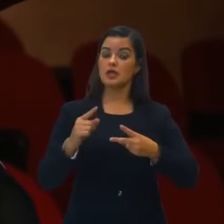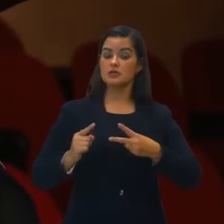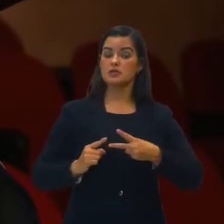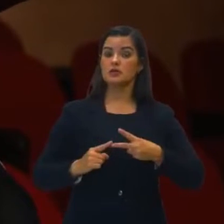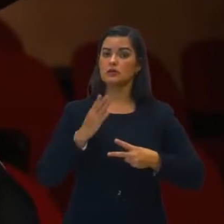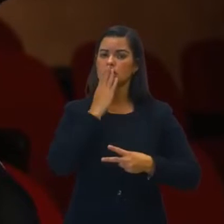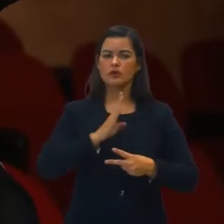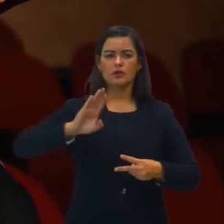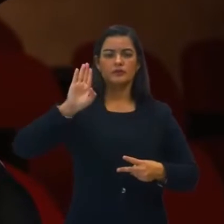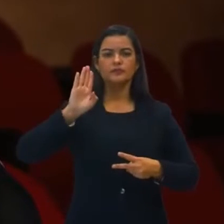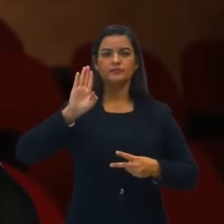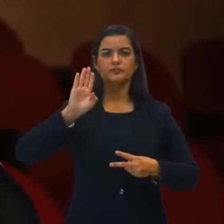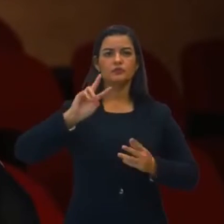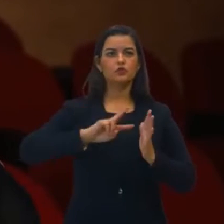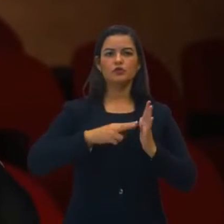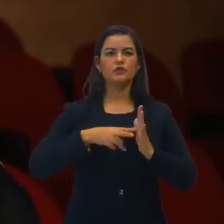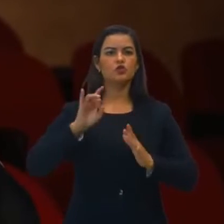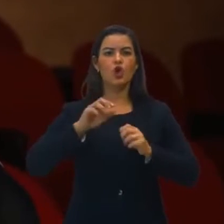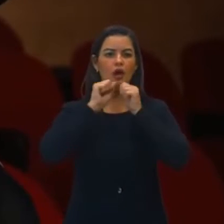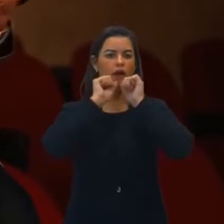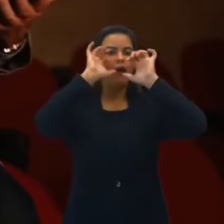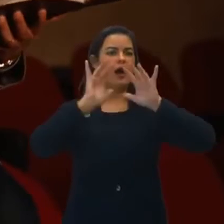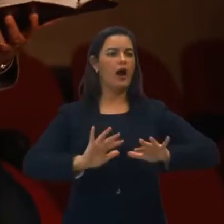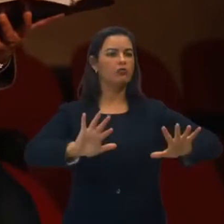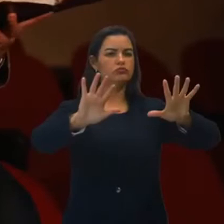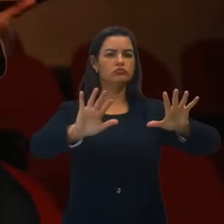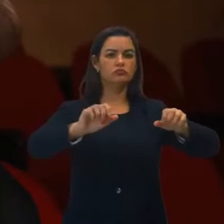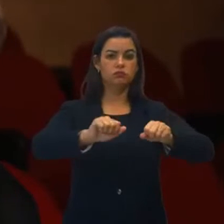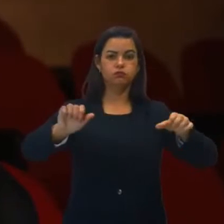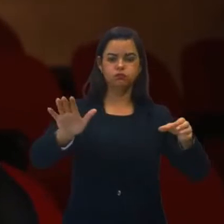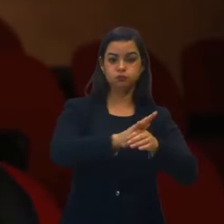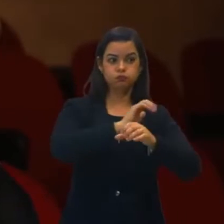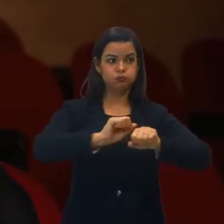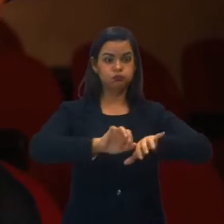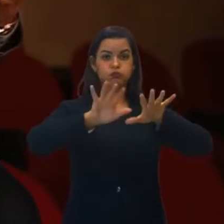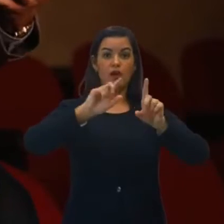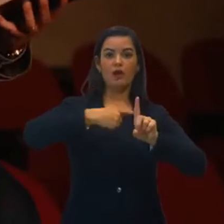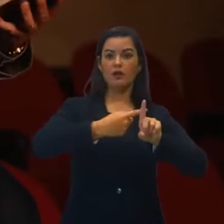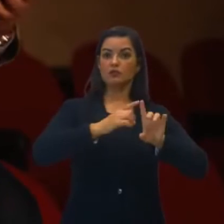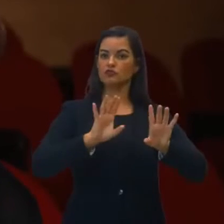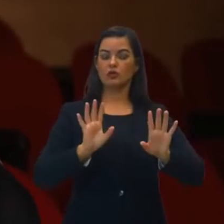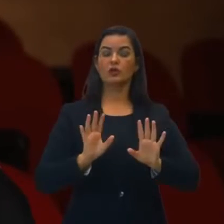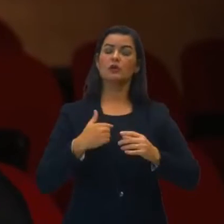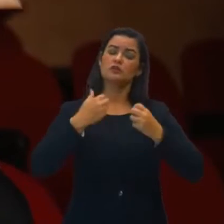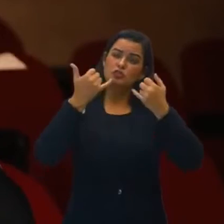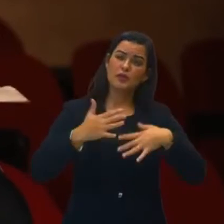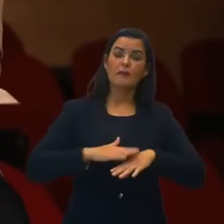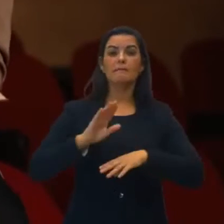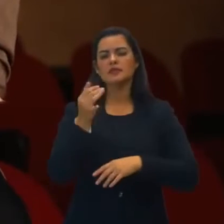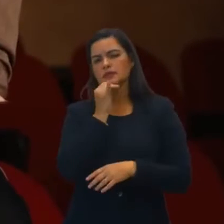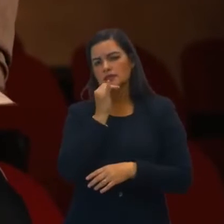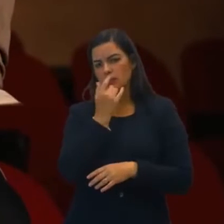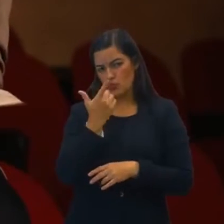apenas abundante, dando este exemplo, mas eu gostaria de exemplificar esse aspecto abundante com outro